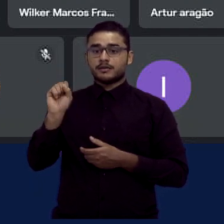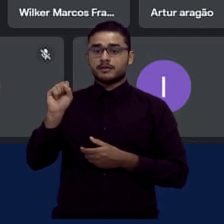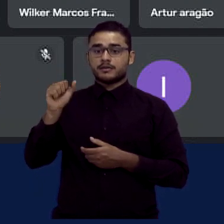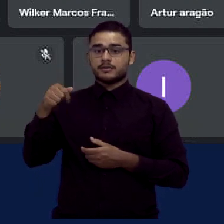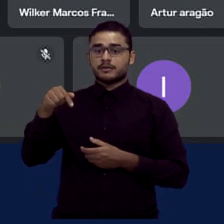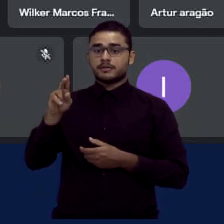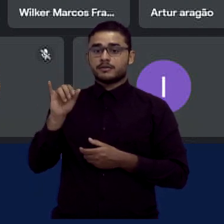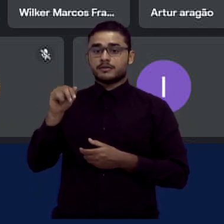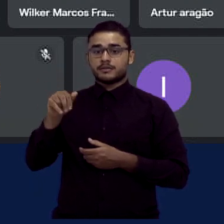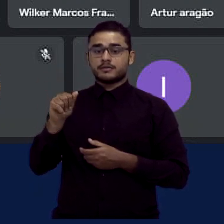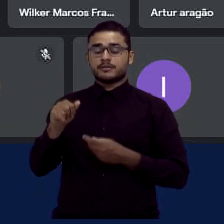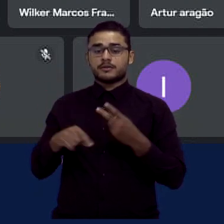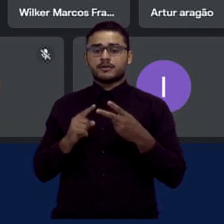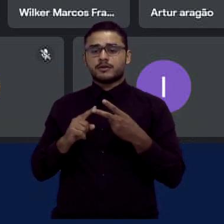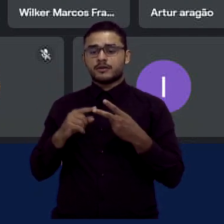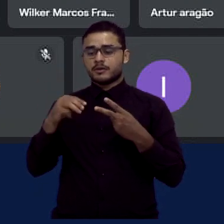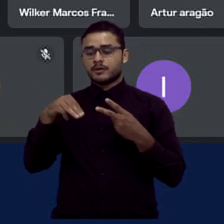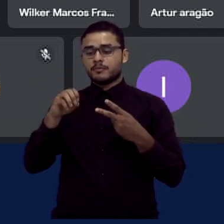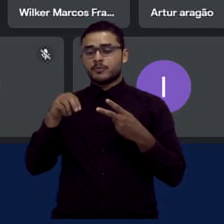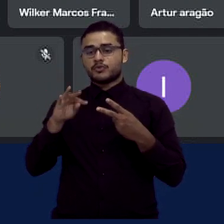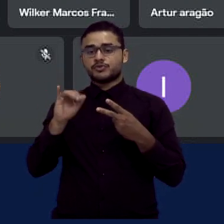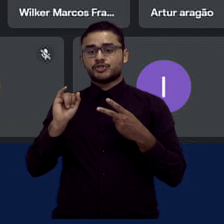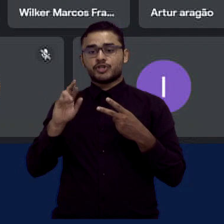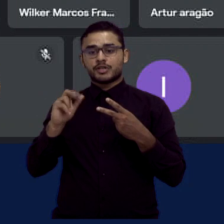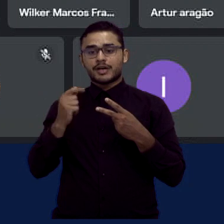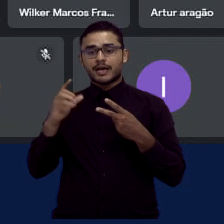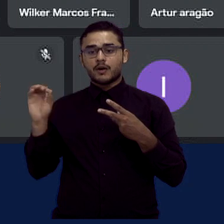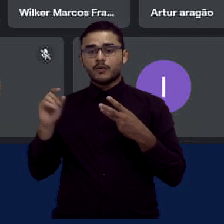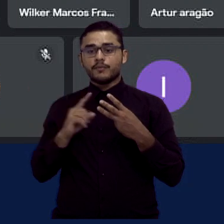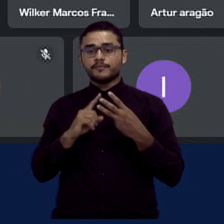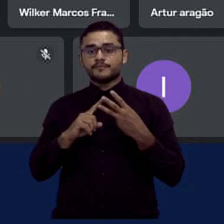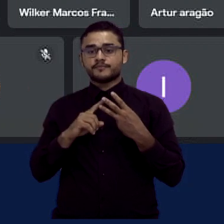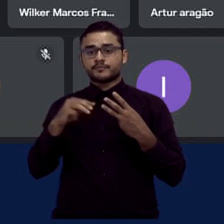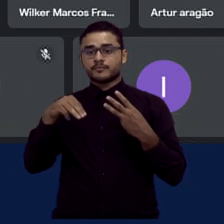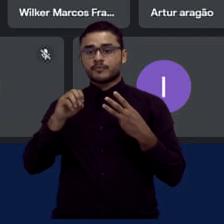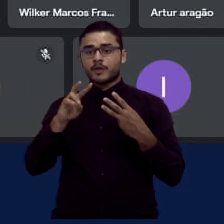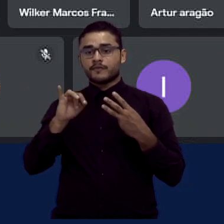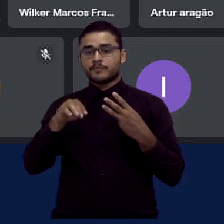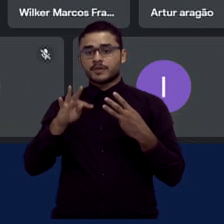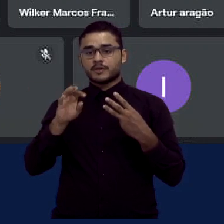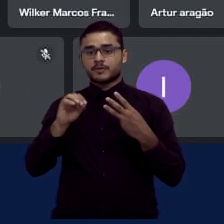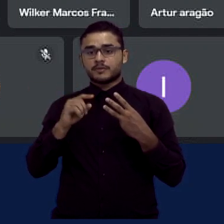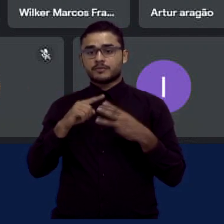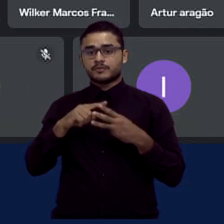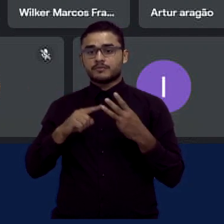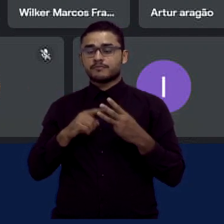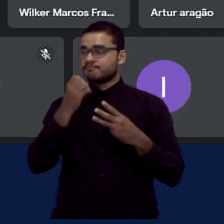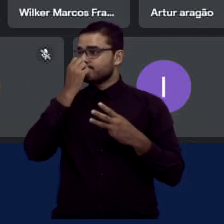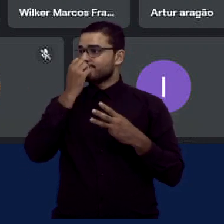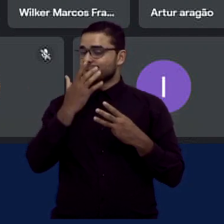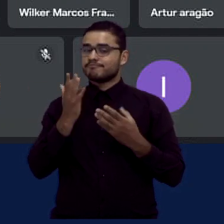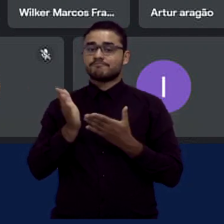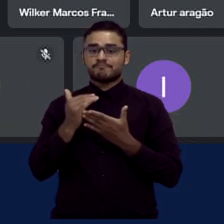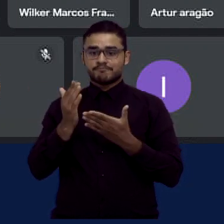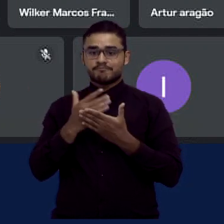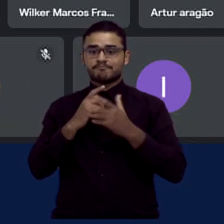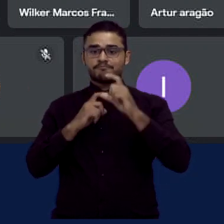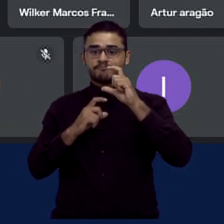O Mutirão eu já tinha visto, e o Movimento também, eu acho que eu já peguei edições dele também. São muito bons.